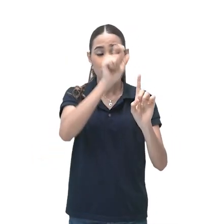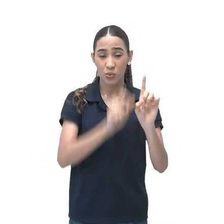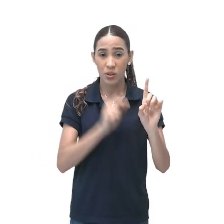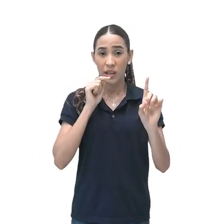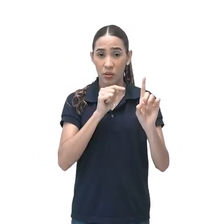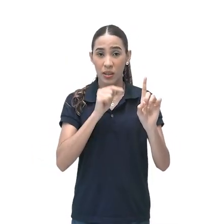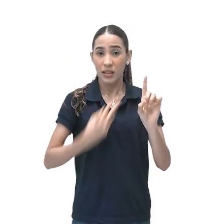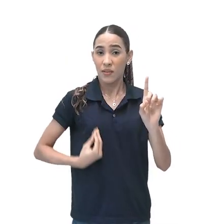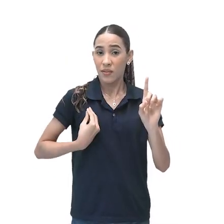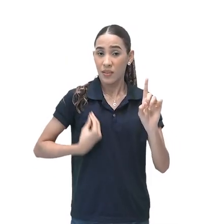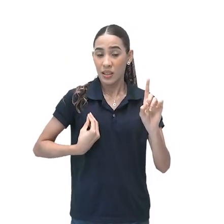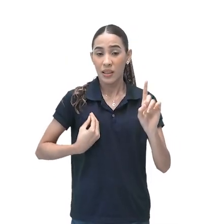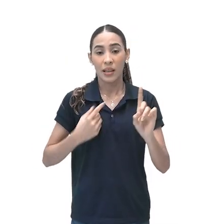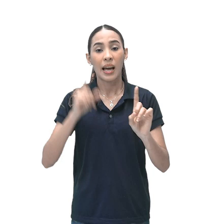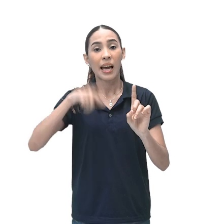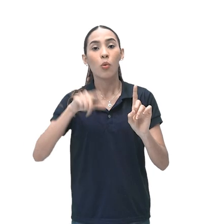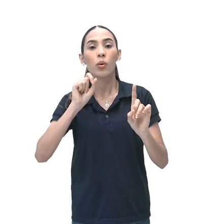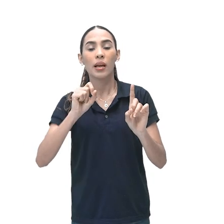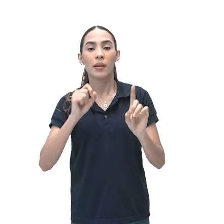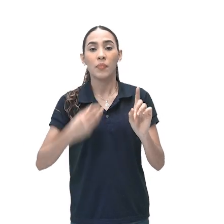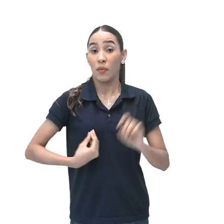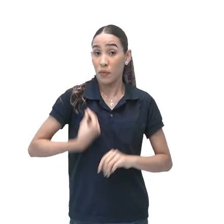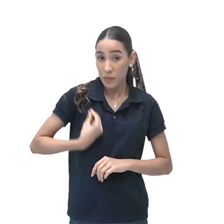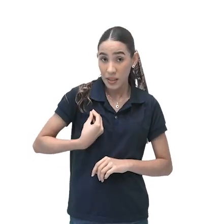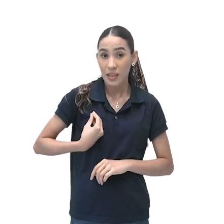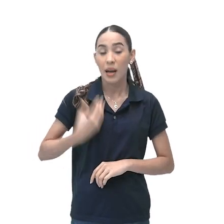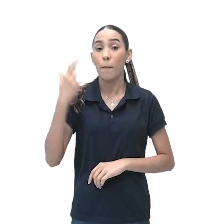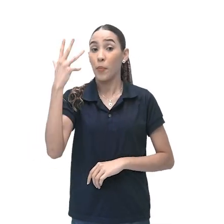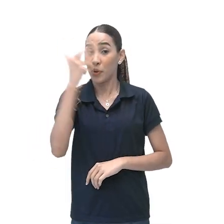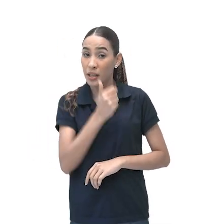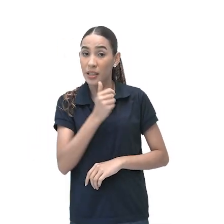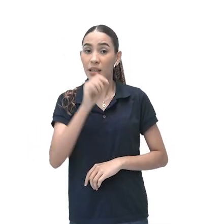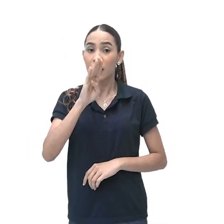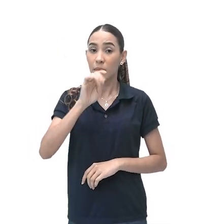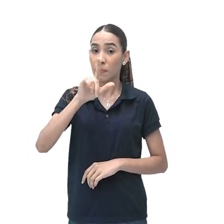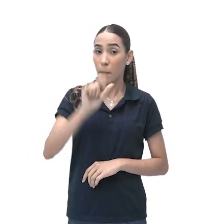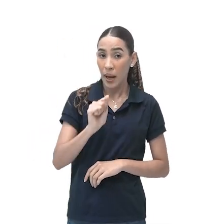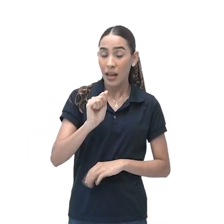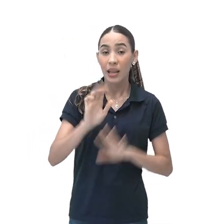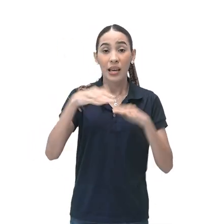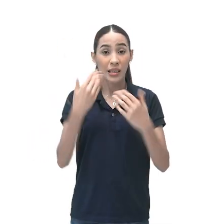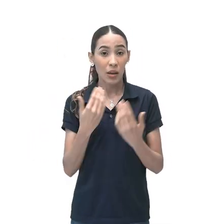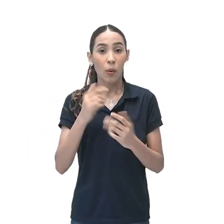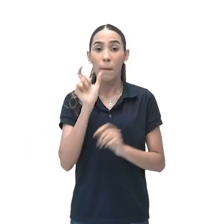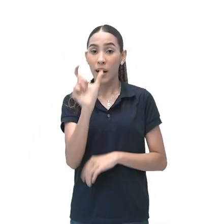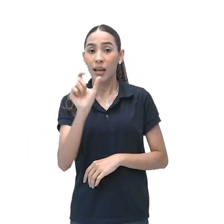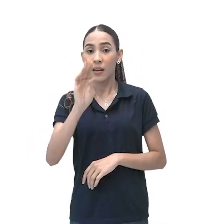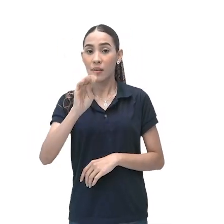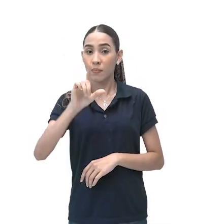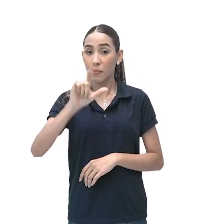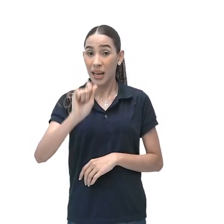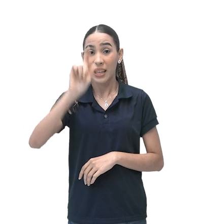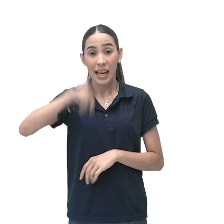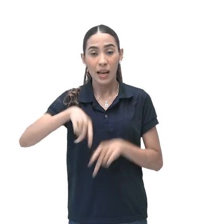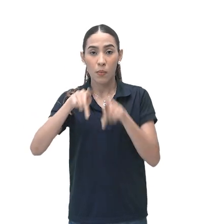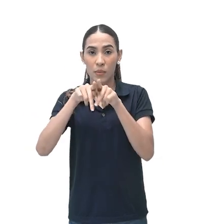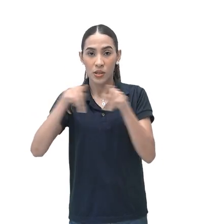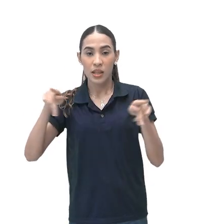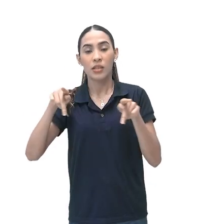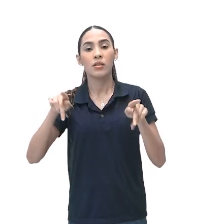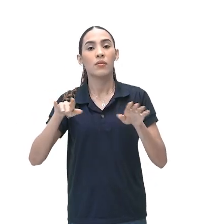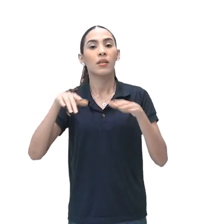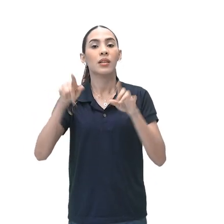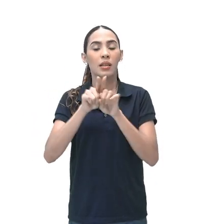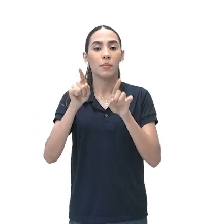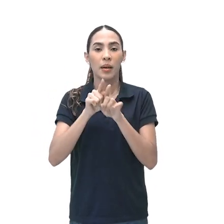sujeito à vida? Que ela é bela, certo? Então, perceba que bela é o nosso predicativo e com